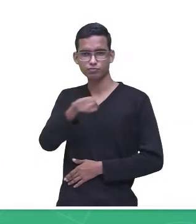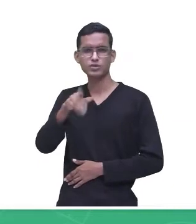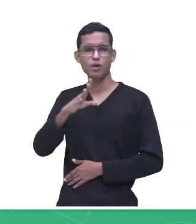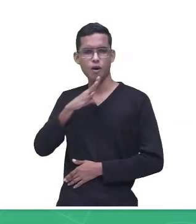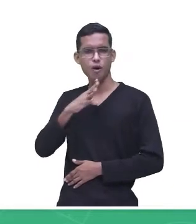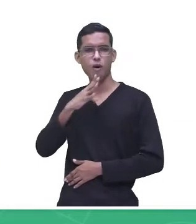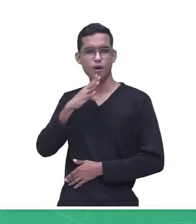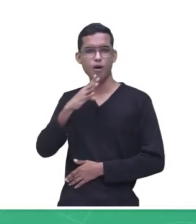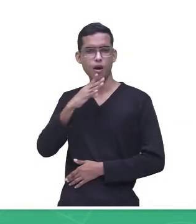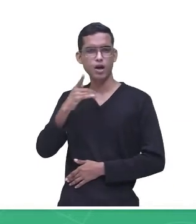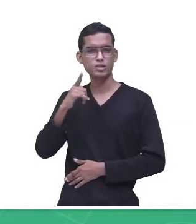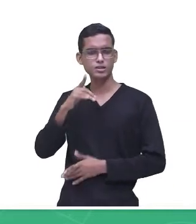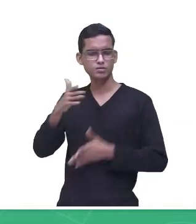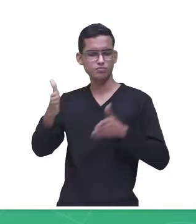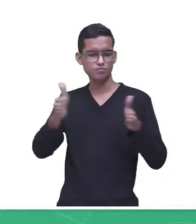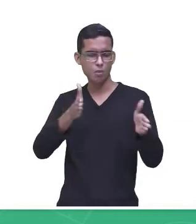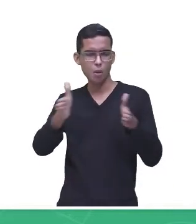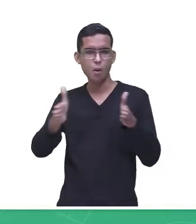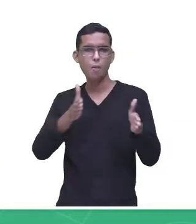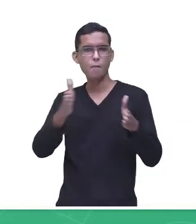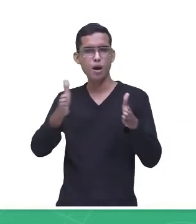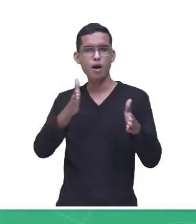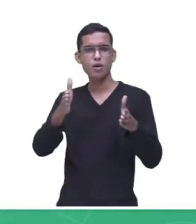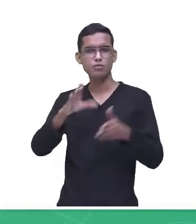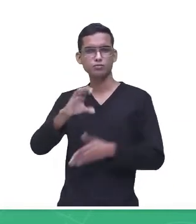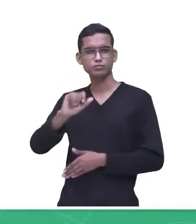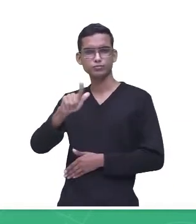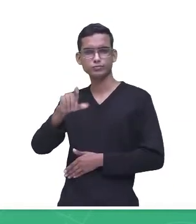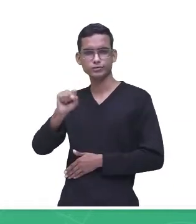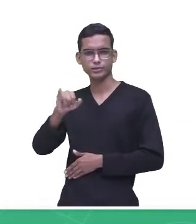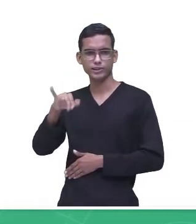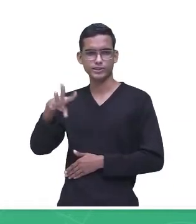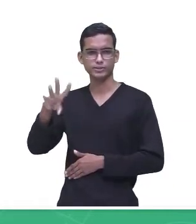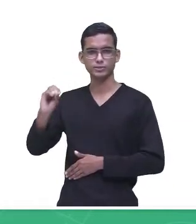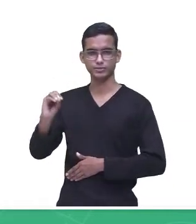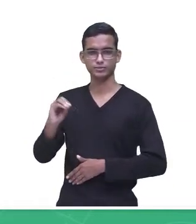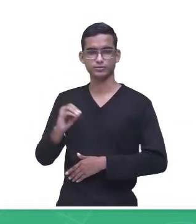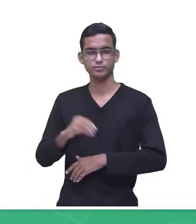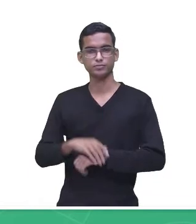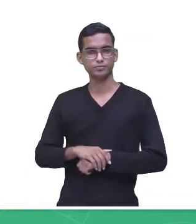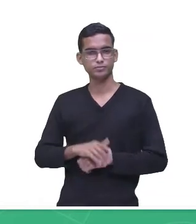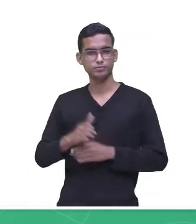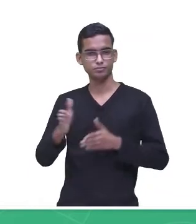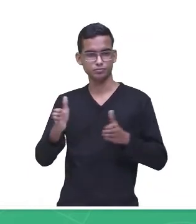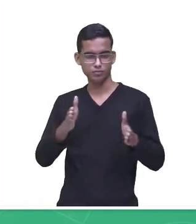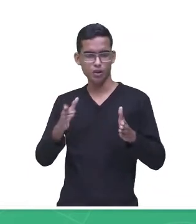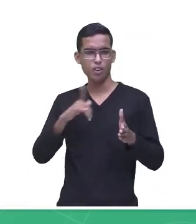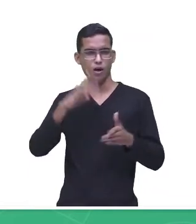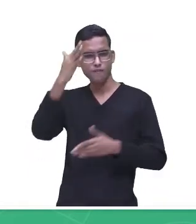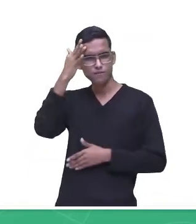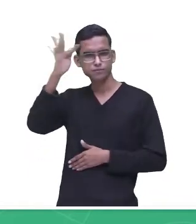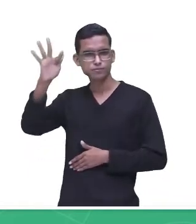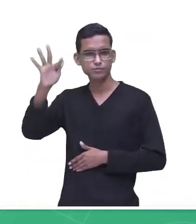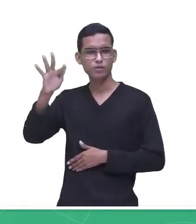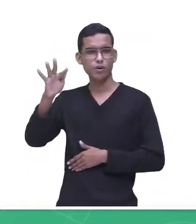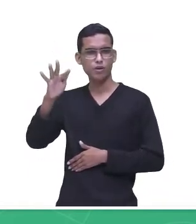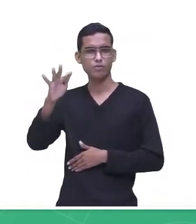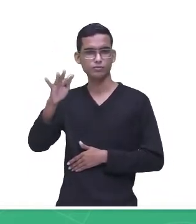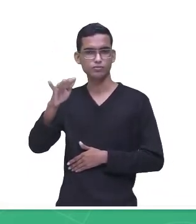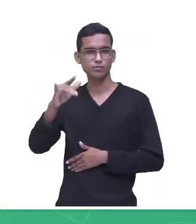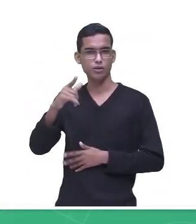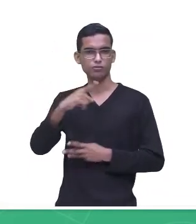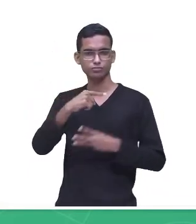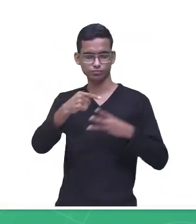história da filosofia, não é verdade? O período clássico da história da filosofia tem 3 grandes nomes: Sócrates, Platão e